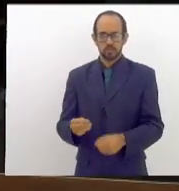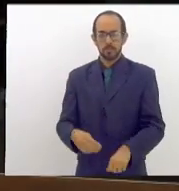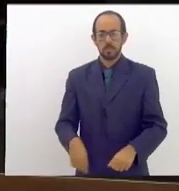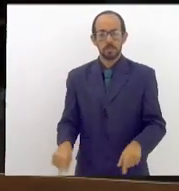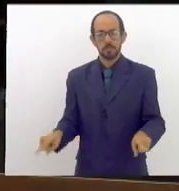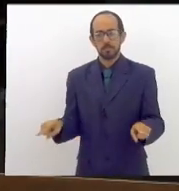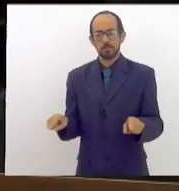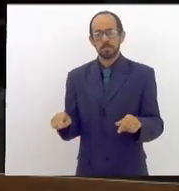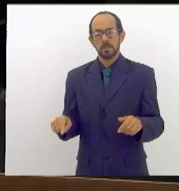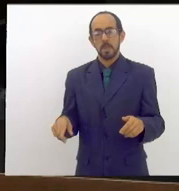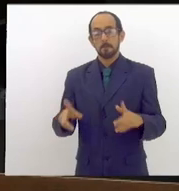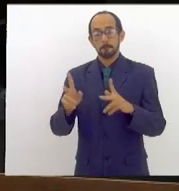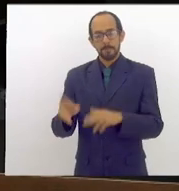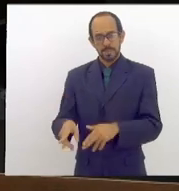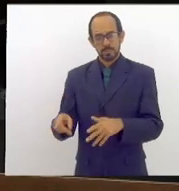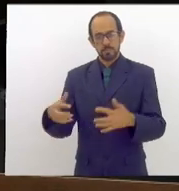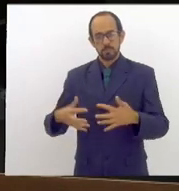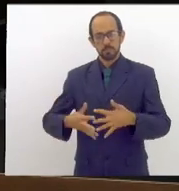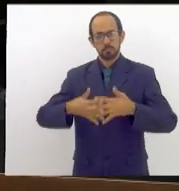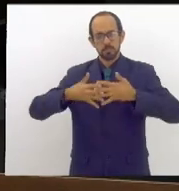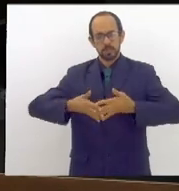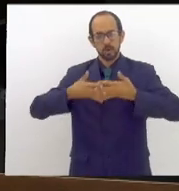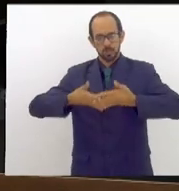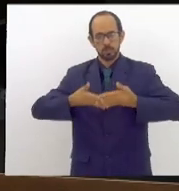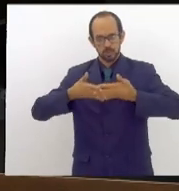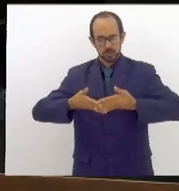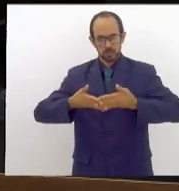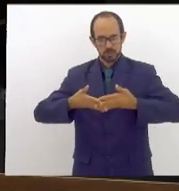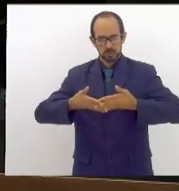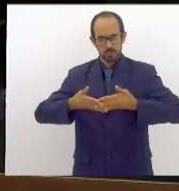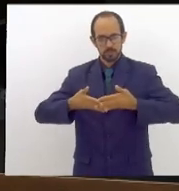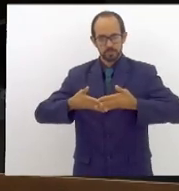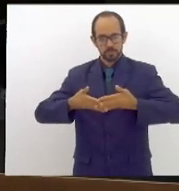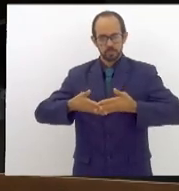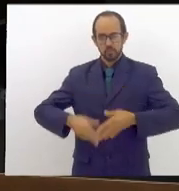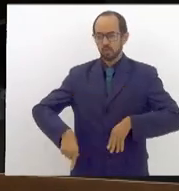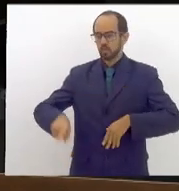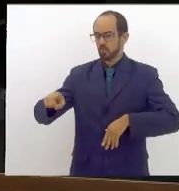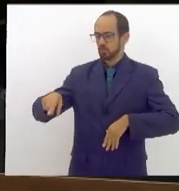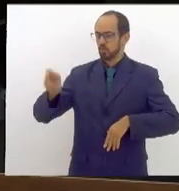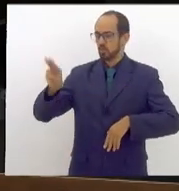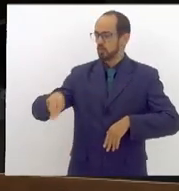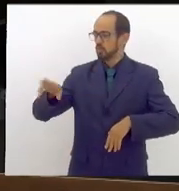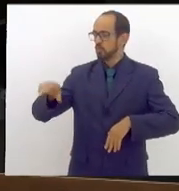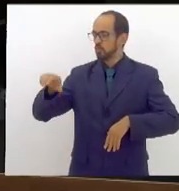afetados pelas chuvas o Senhor nunca perguntou